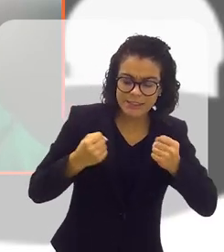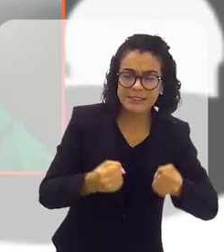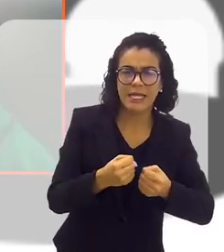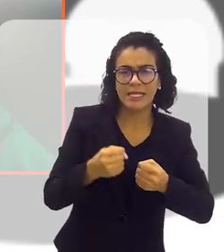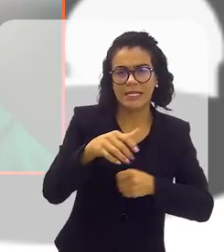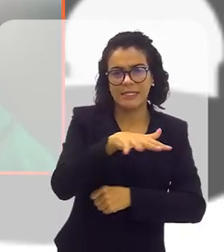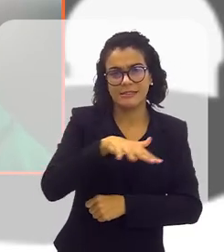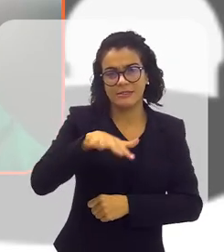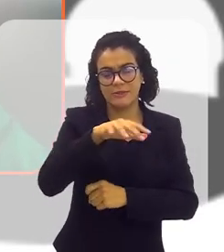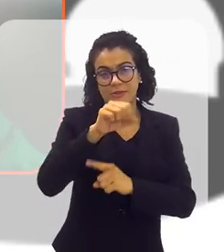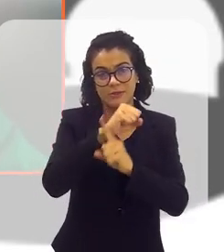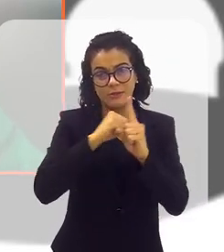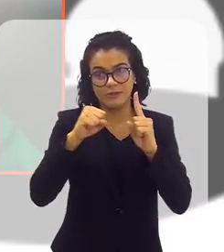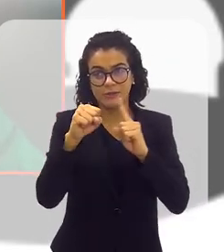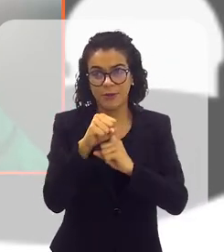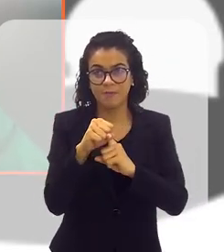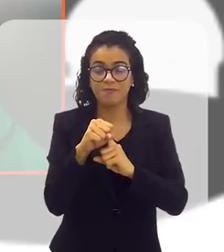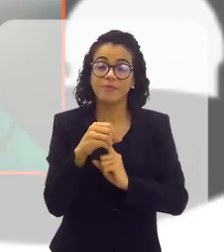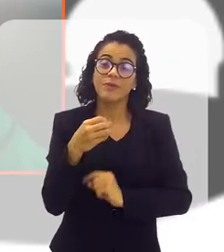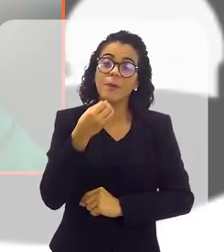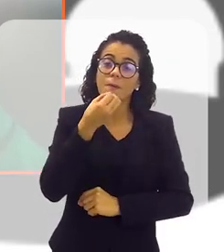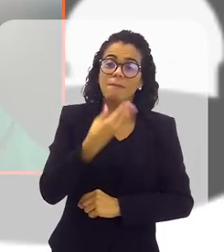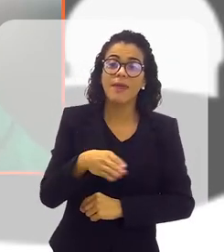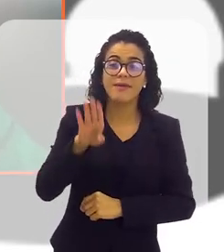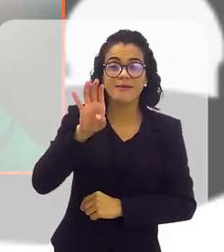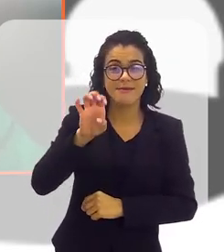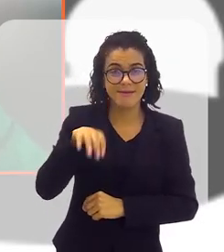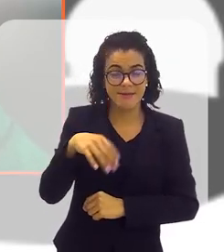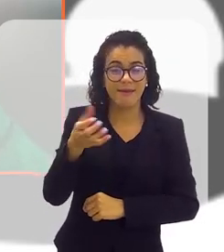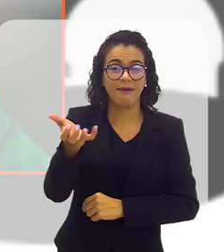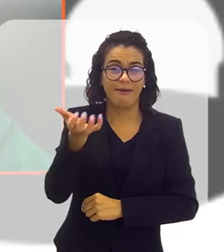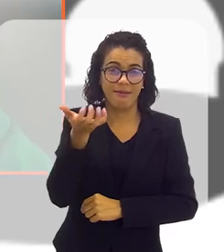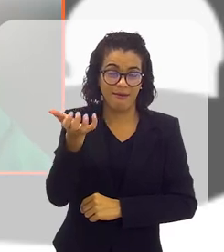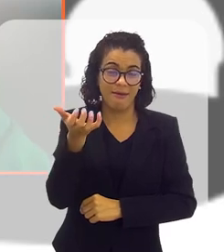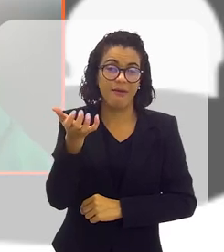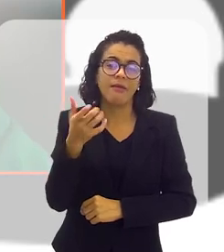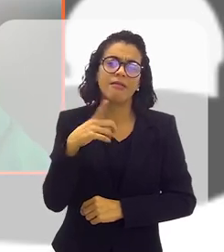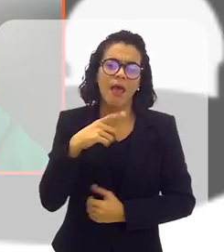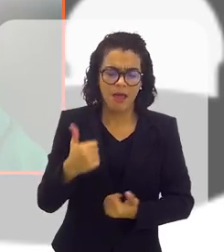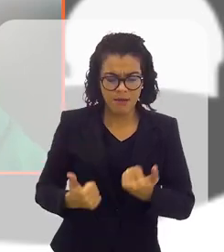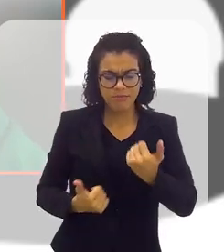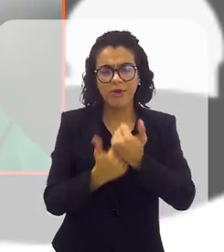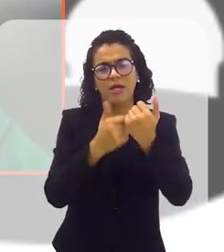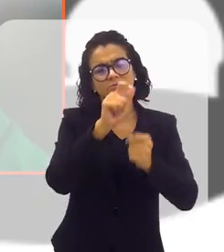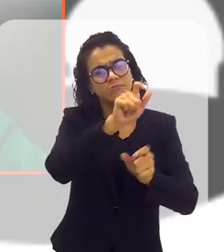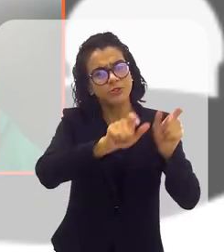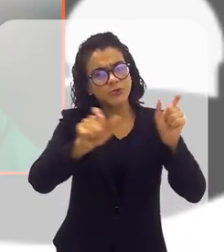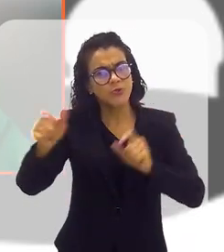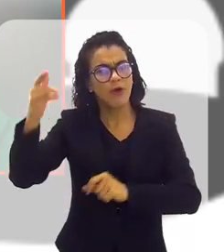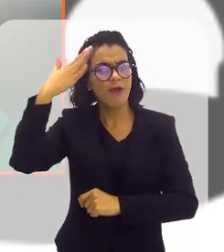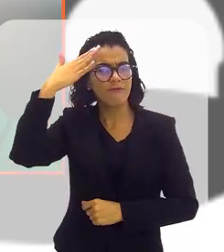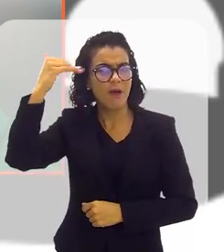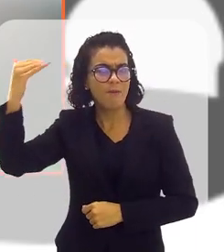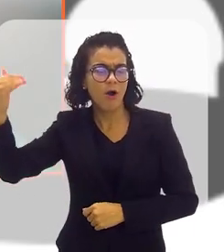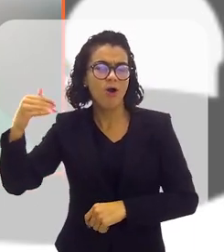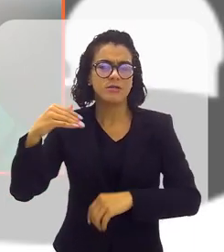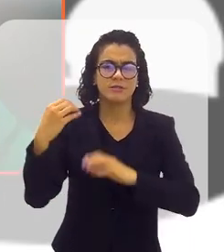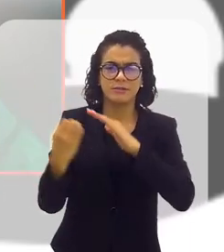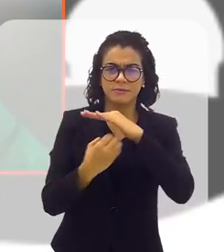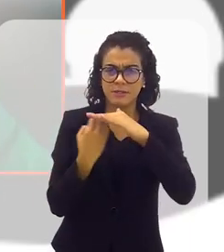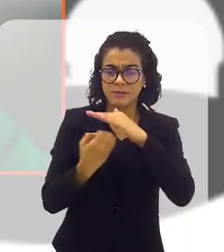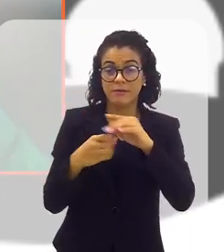também. Então, o Bem Querer hoje ele é apoiado aí por algumas personalidades, algumas